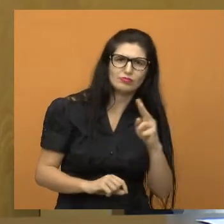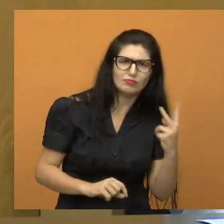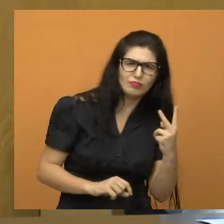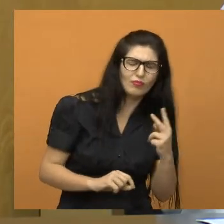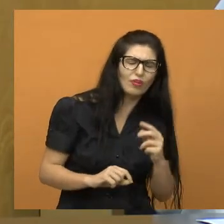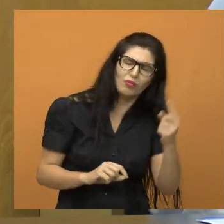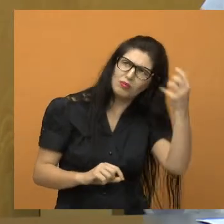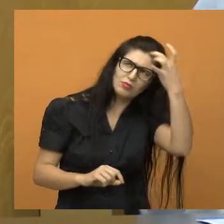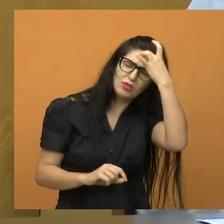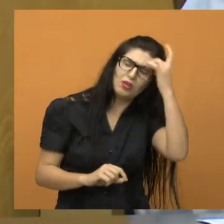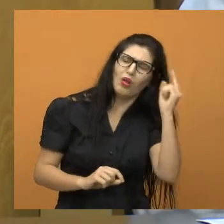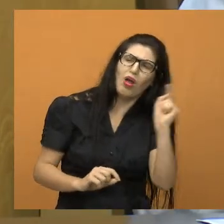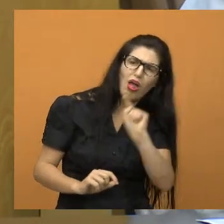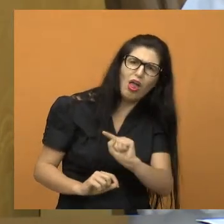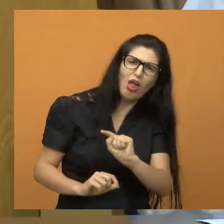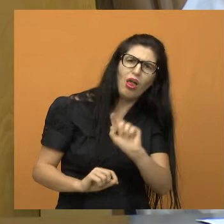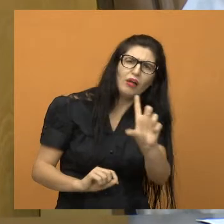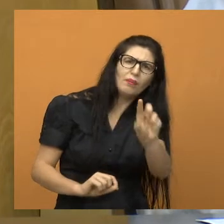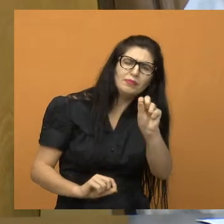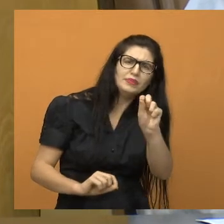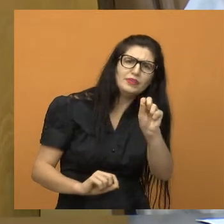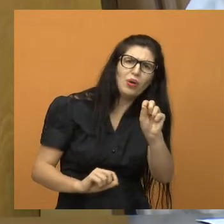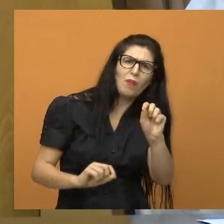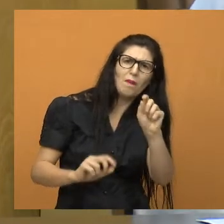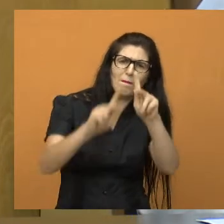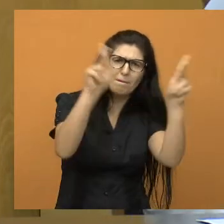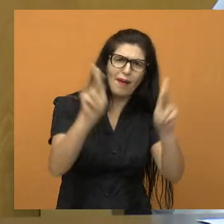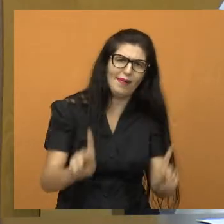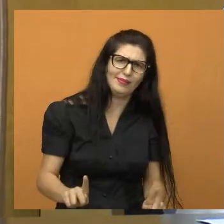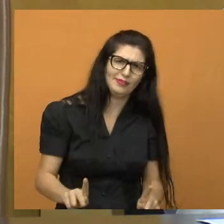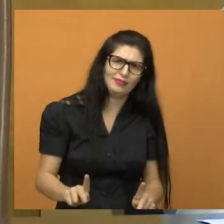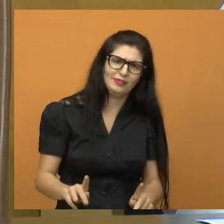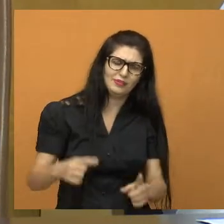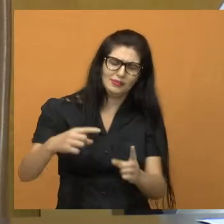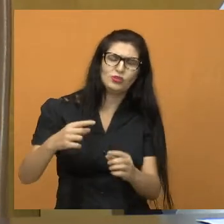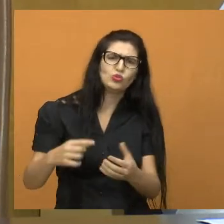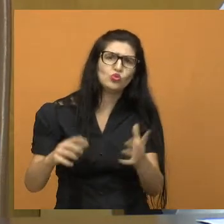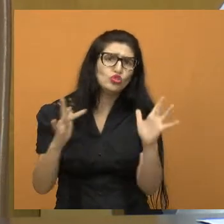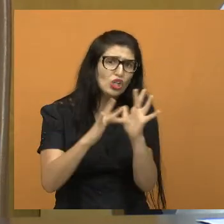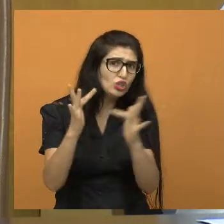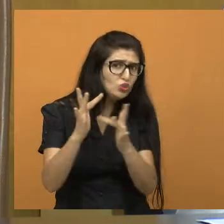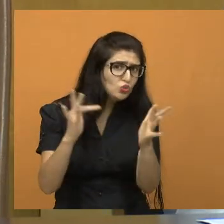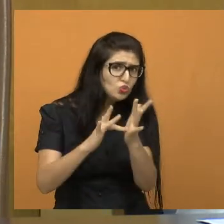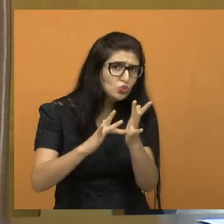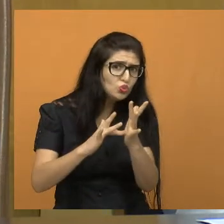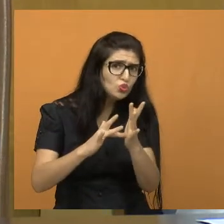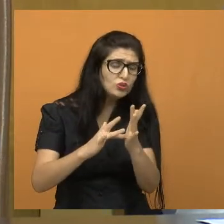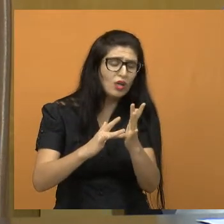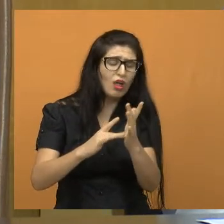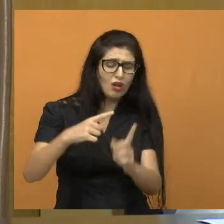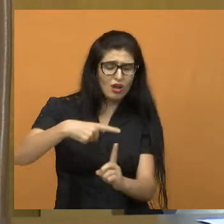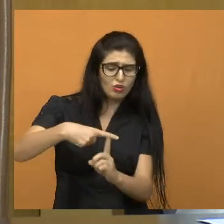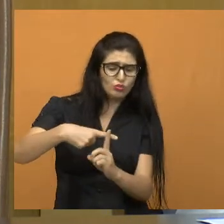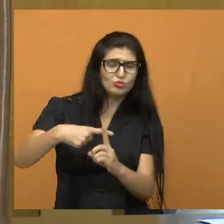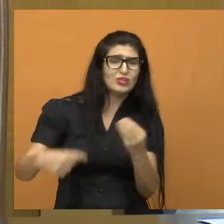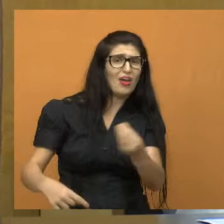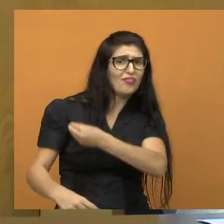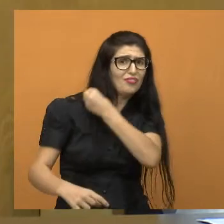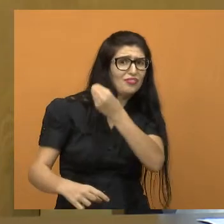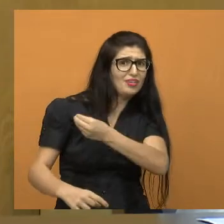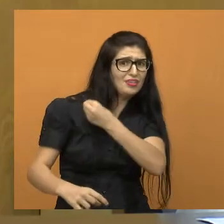lá que ele fez a opção pela paz, na cruz. Ele deu a vida pela